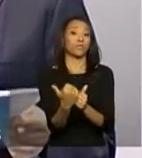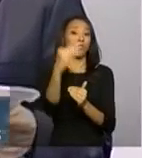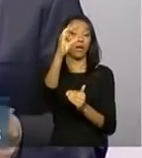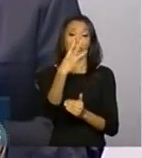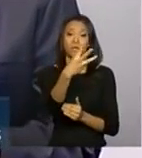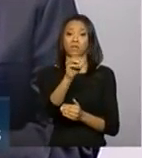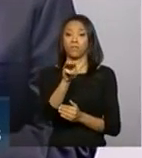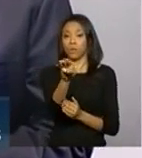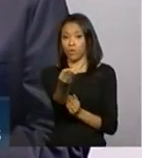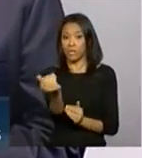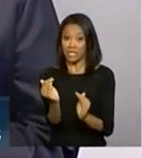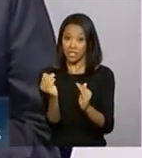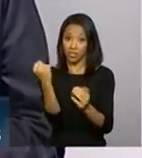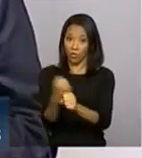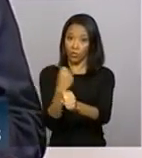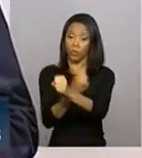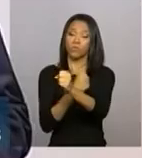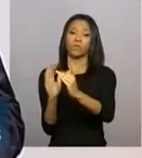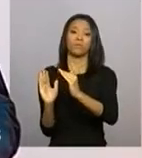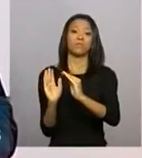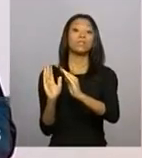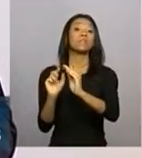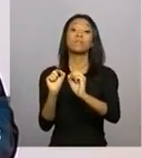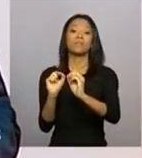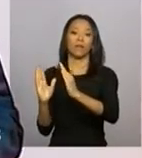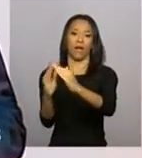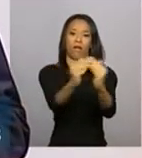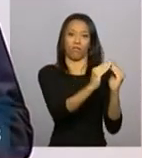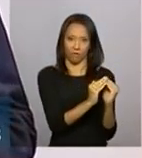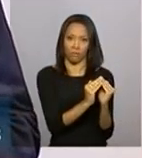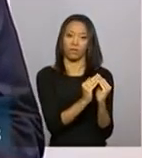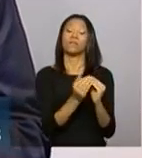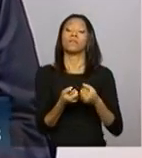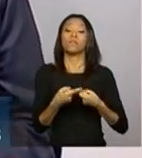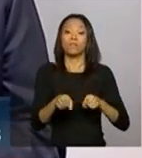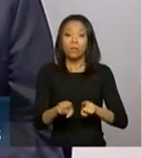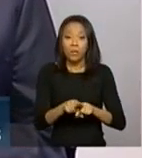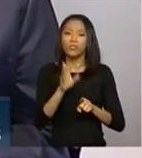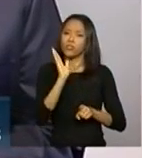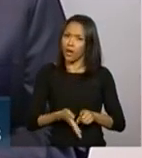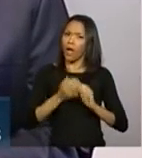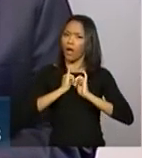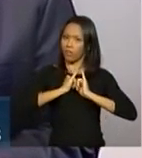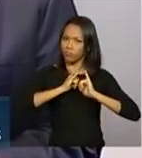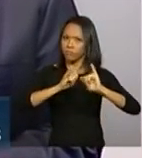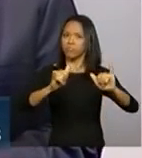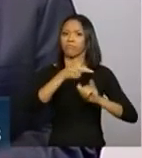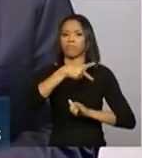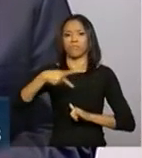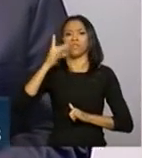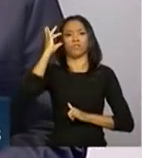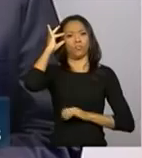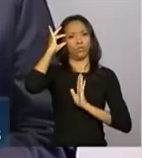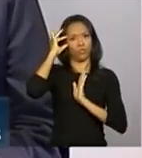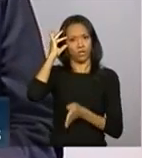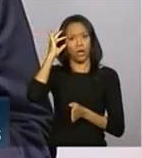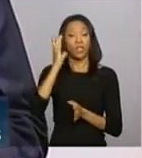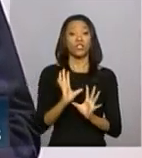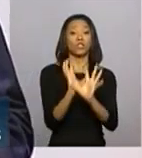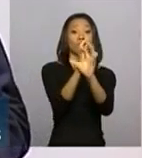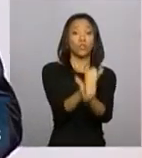novas moradias, bem lembrado aqui pelo ministro Gilberto Hock. também anunciadas pela presidente, que se somam aos